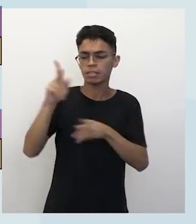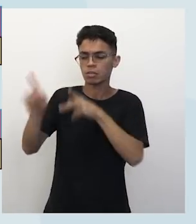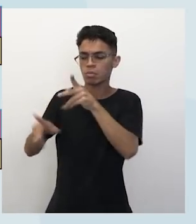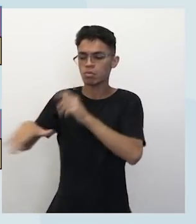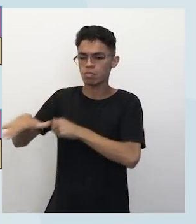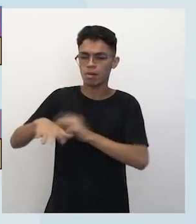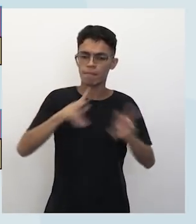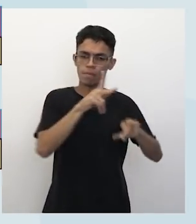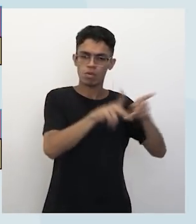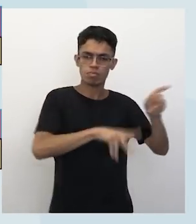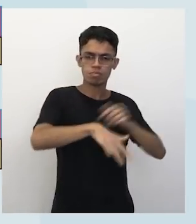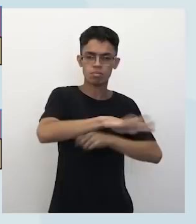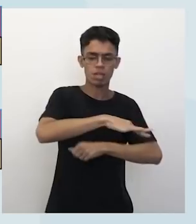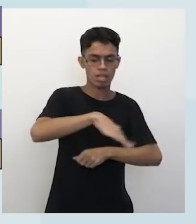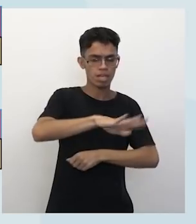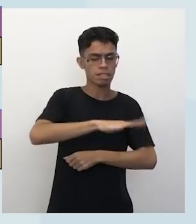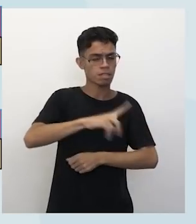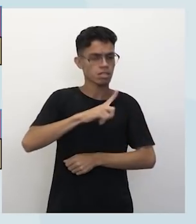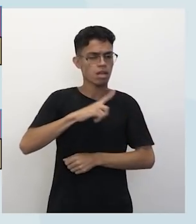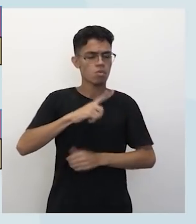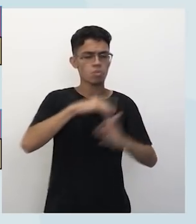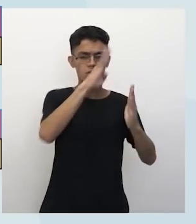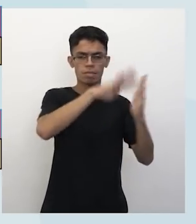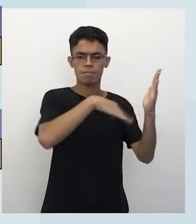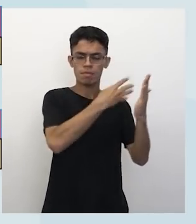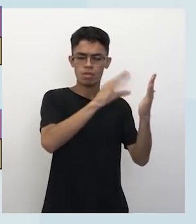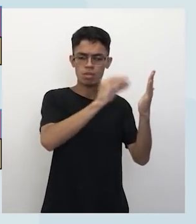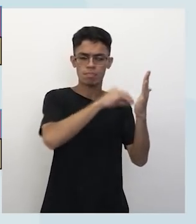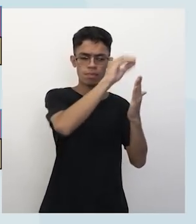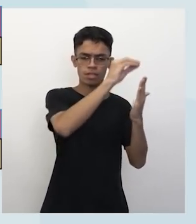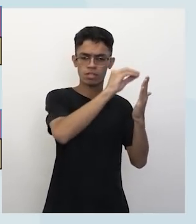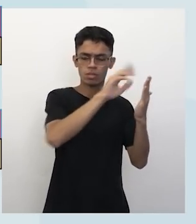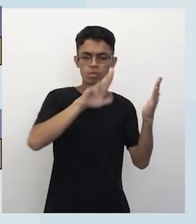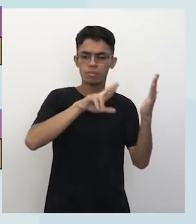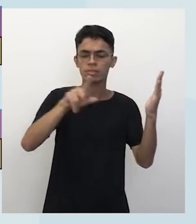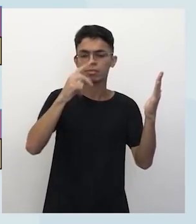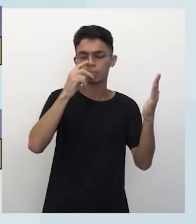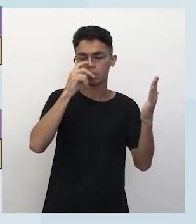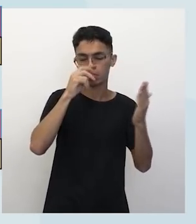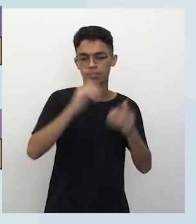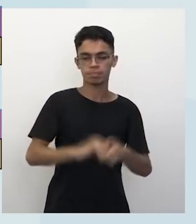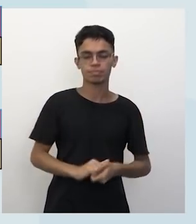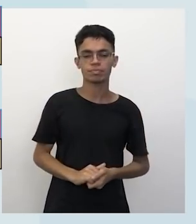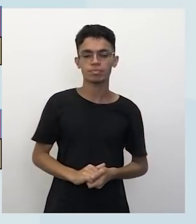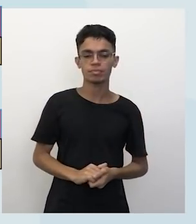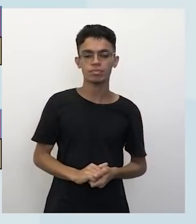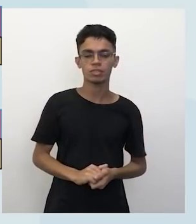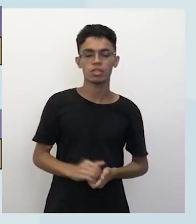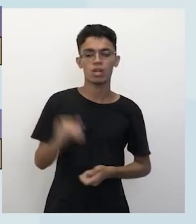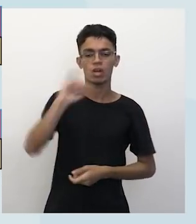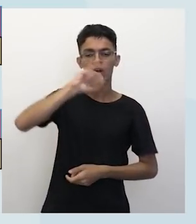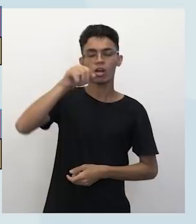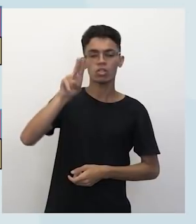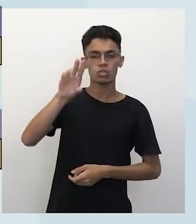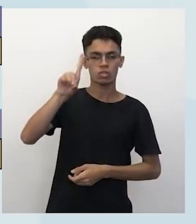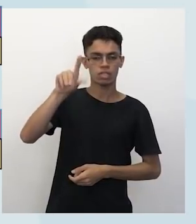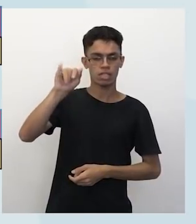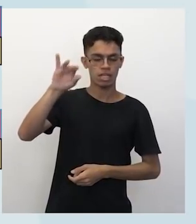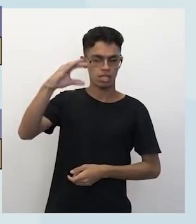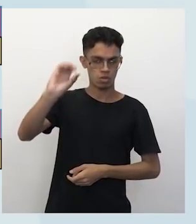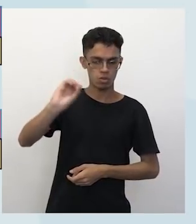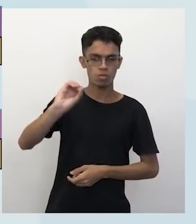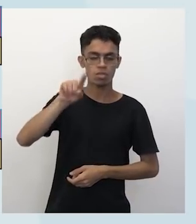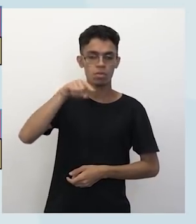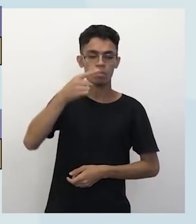jeito. Eu vou começar falando para vocês, então, vamos ver. Aqui a gente começa com o calendário judaico, né? Depois o